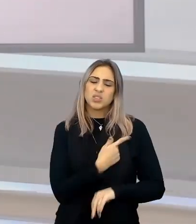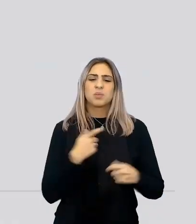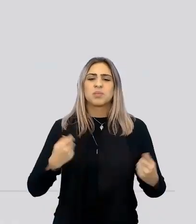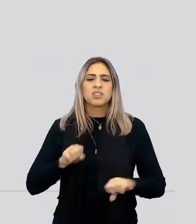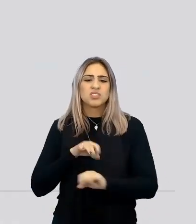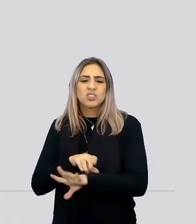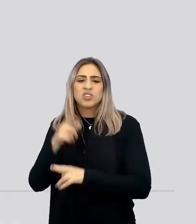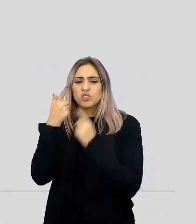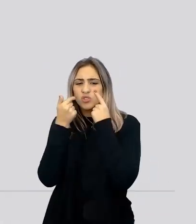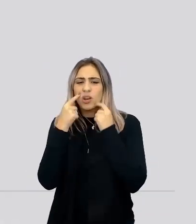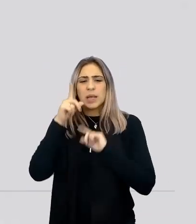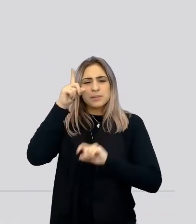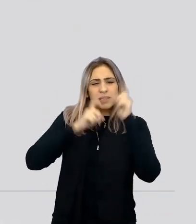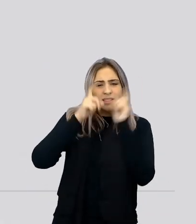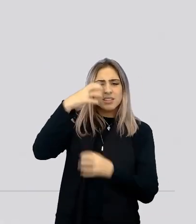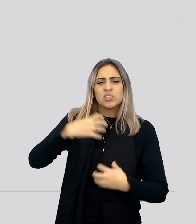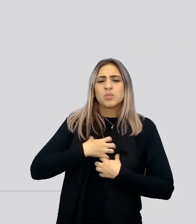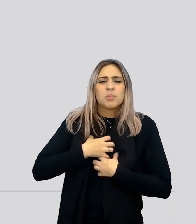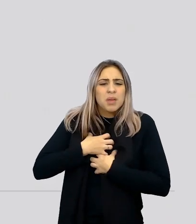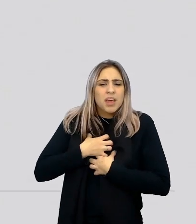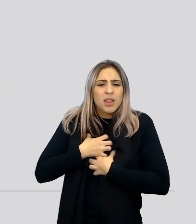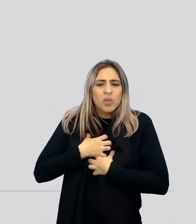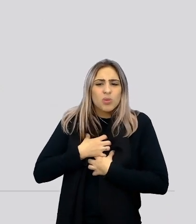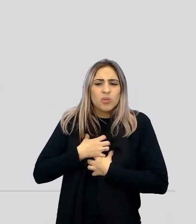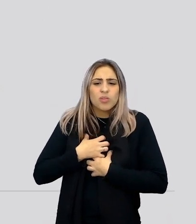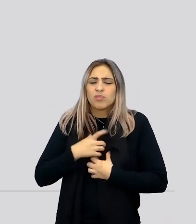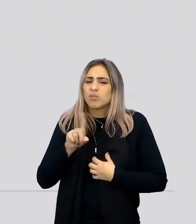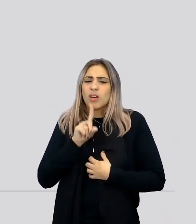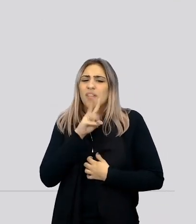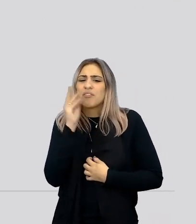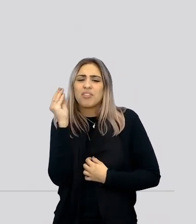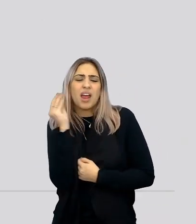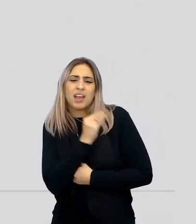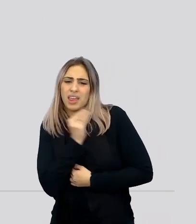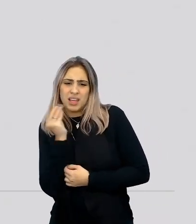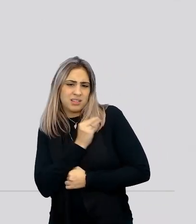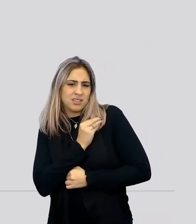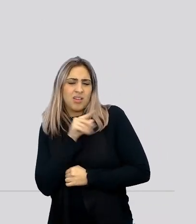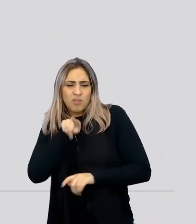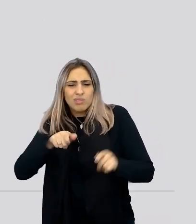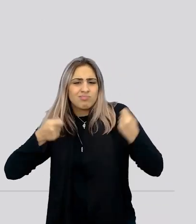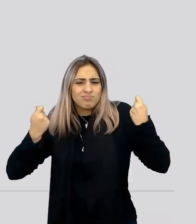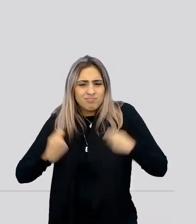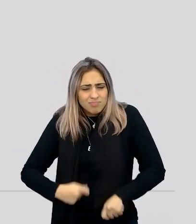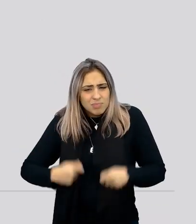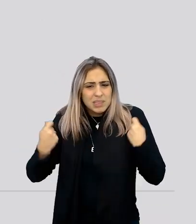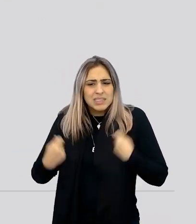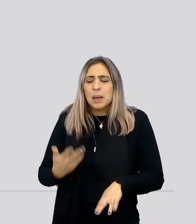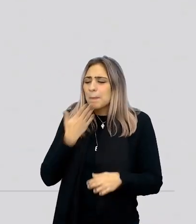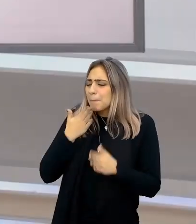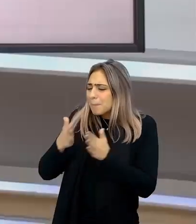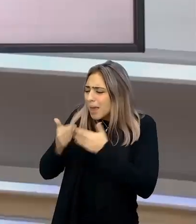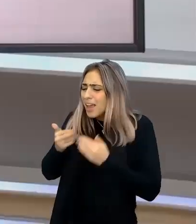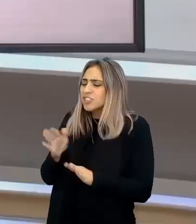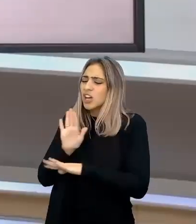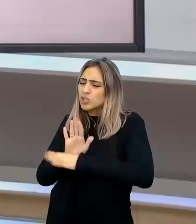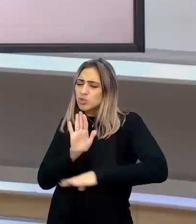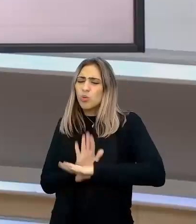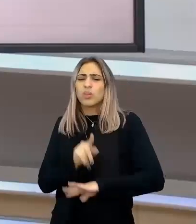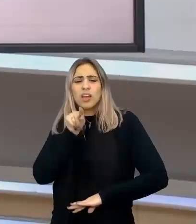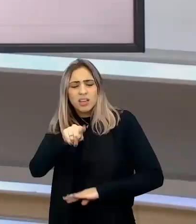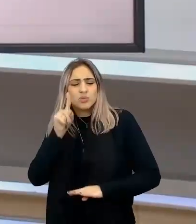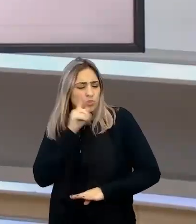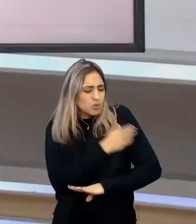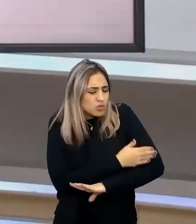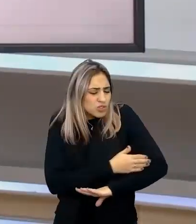que chorar, expressar os sentimentos não tem nada a ver com fraqueza. Se você precisar, peça ajuda. Levar isso para o